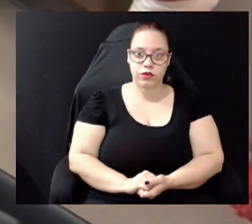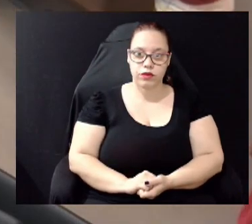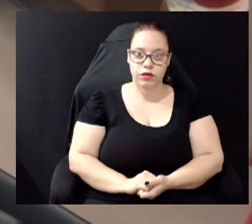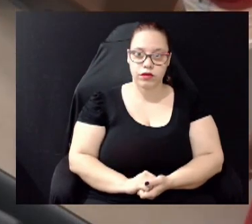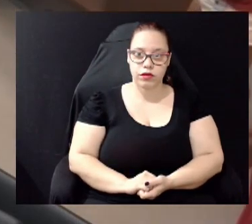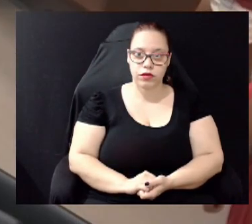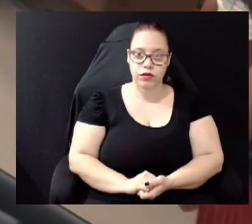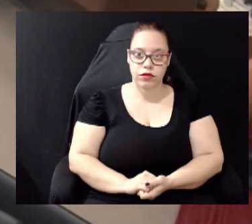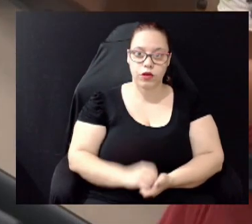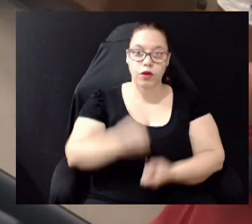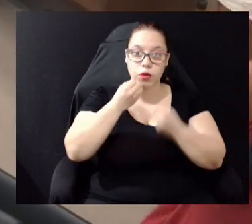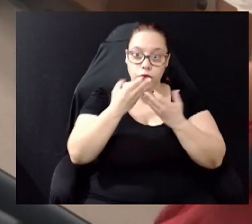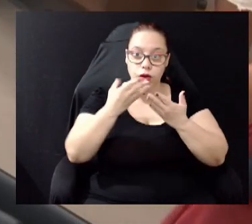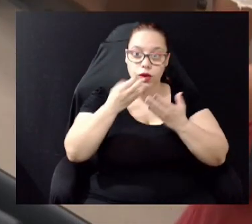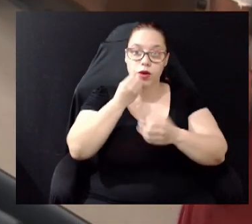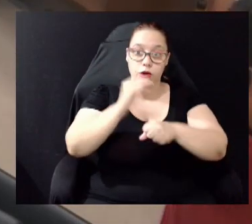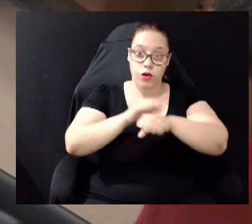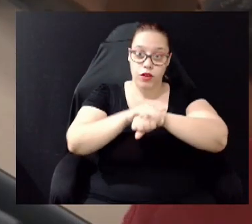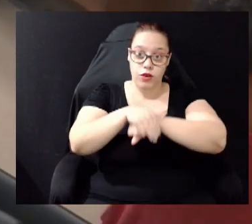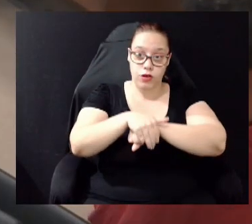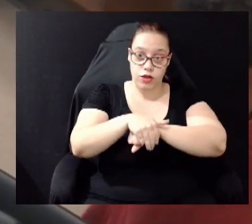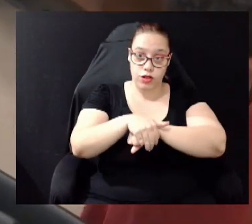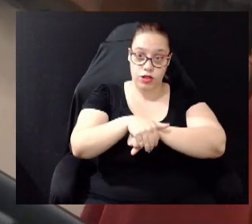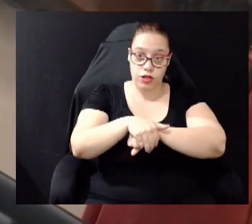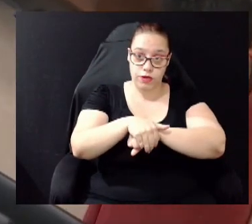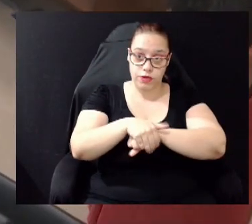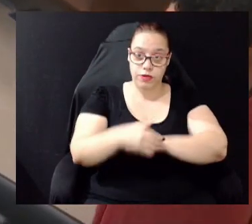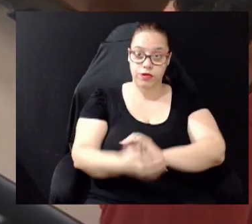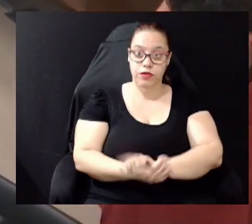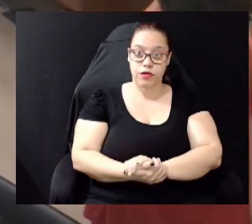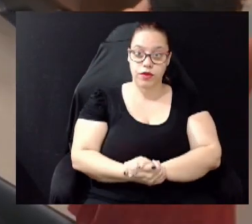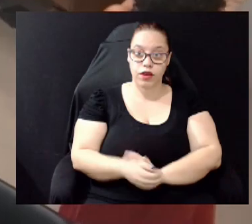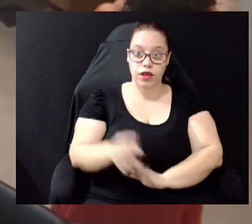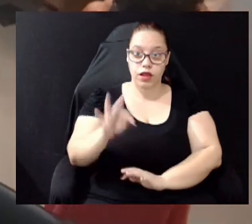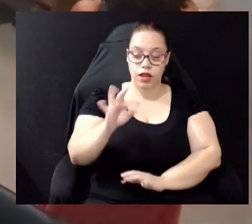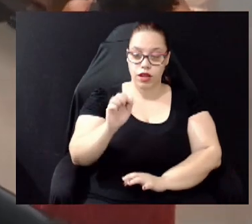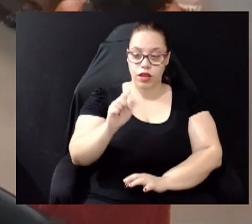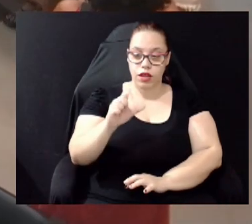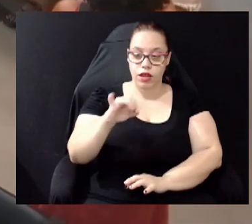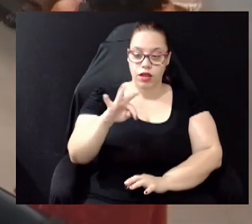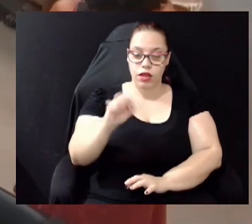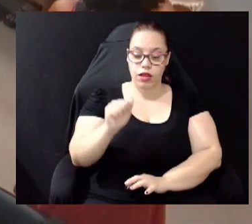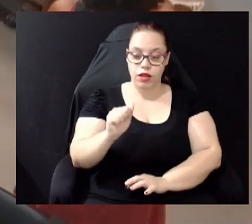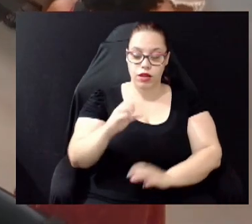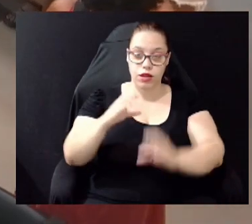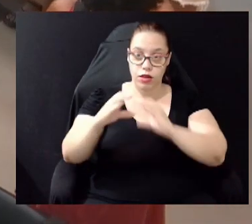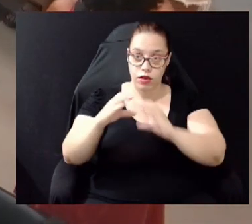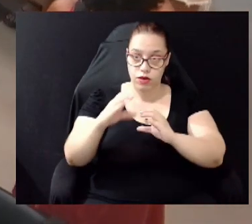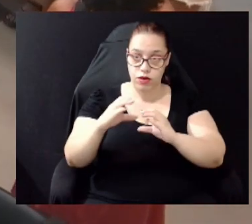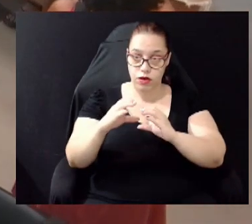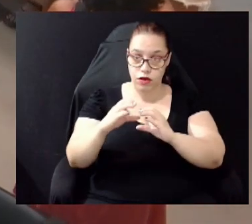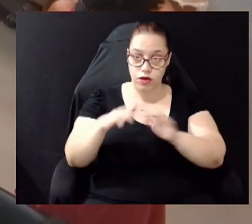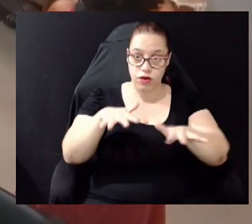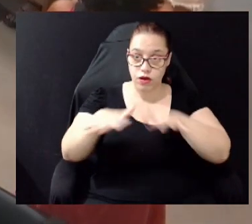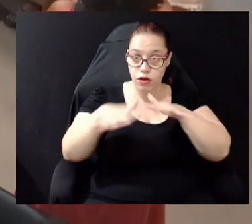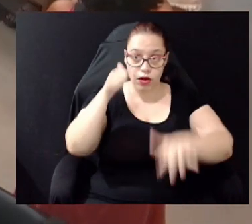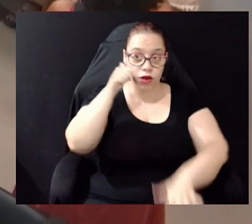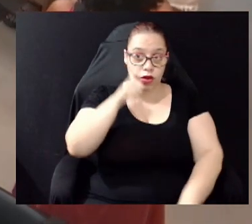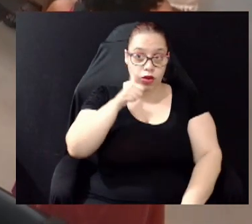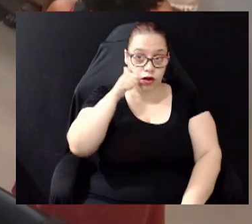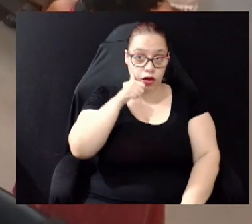Bom, boa noite. Eu sou Thalita, acompanho a coordenação estadual do Movimento de Mulheres ao Gabinário.